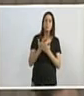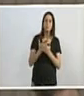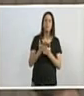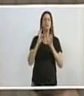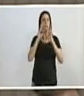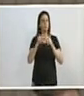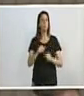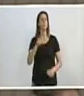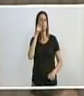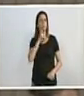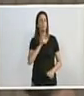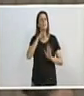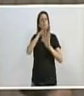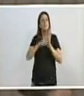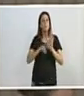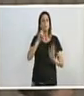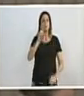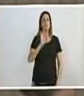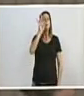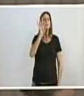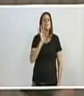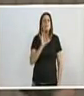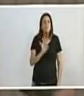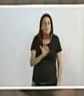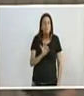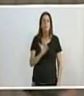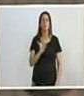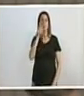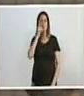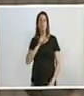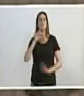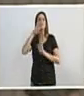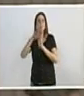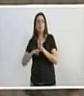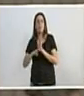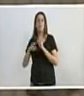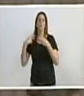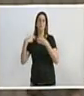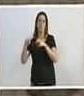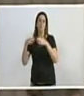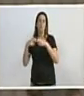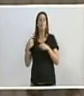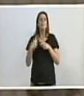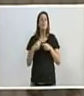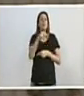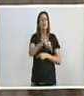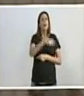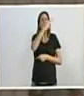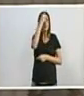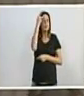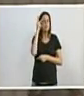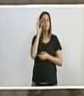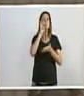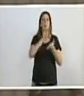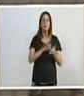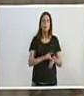recebem 50% de desconto, deve ser visto de acordo com o poder aquisitivo de cada um. Por que aquele que mais necessita tem que receber o mesmo benefício